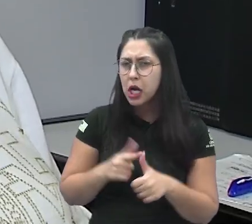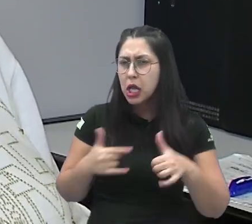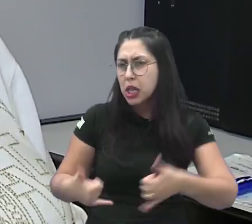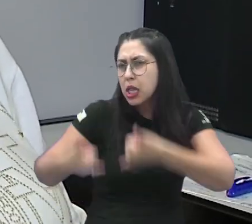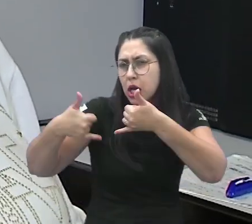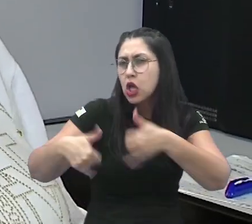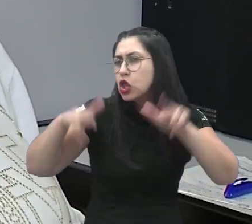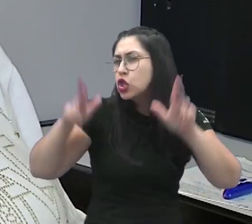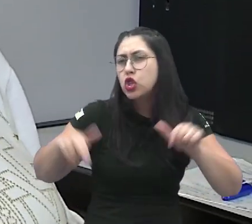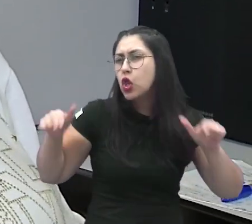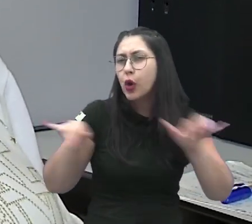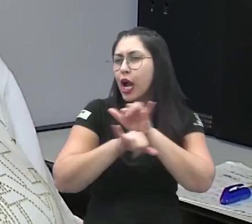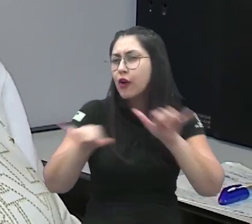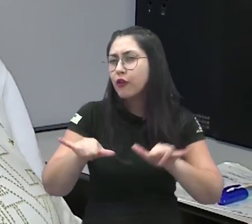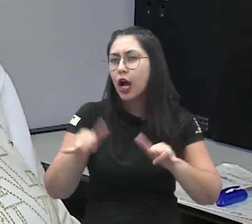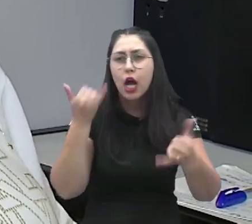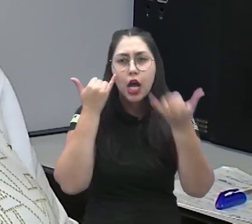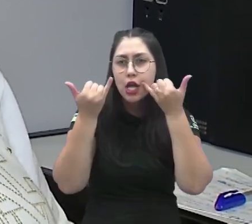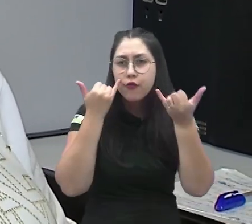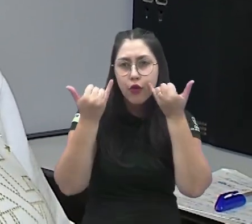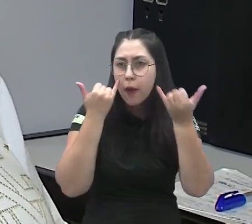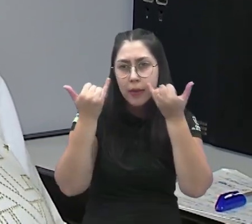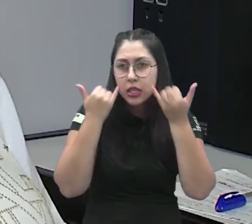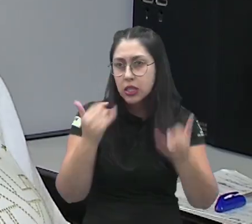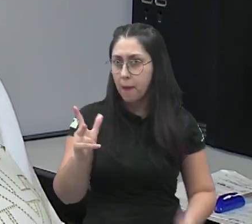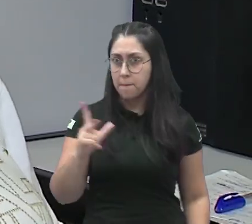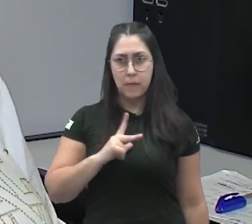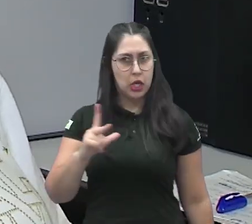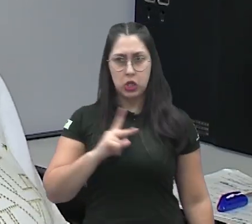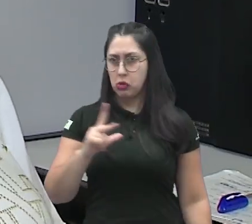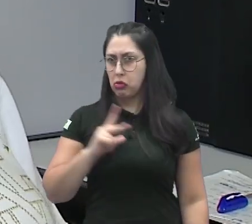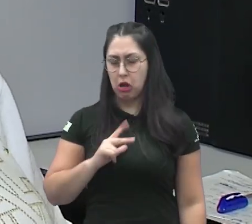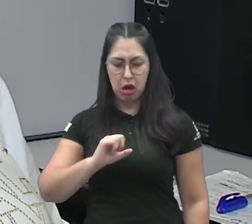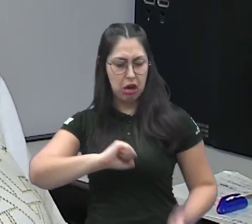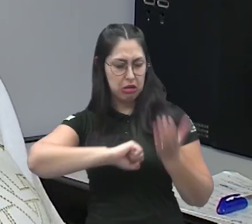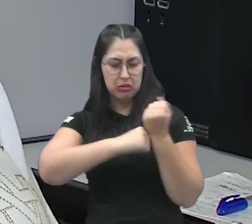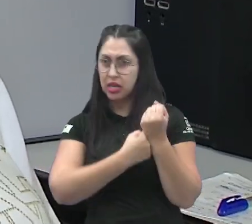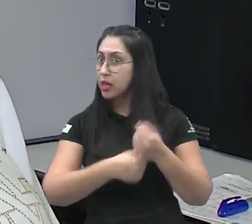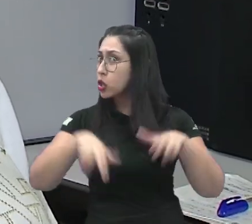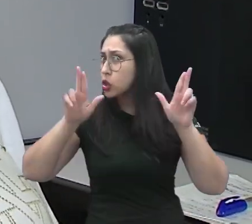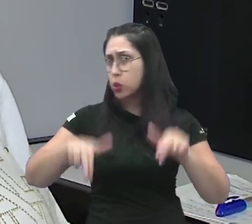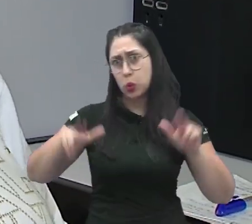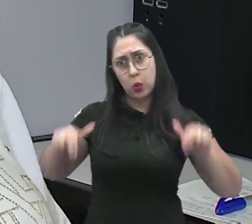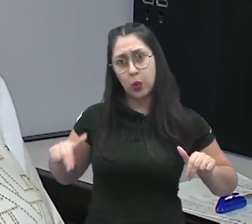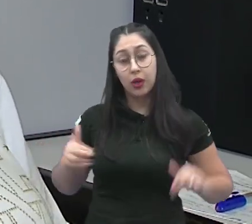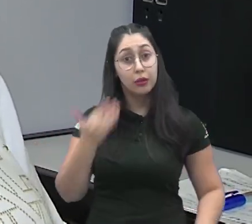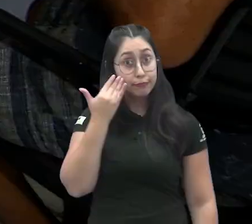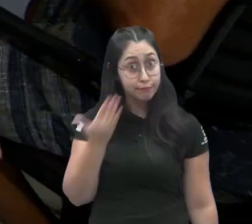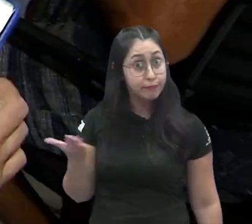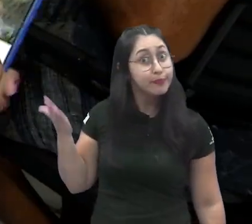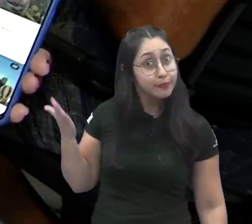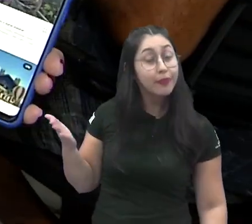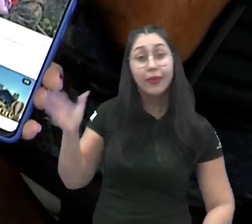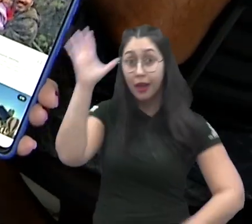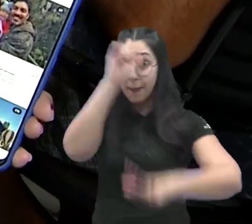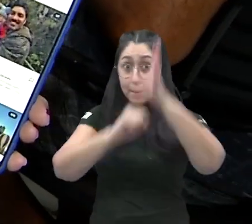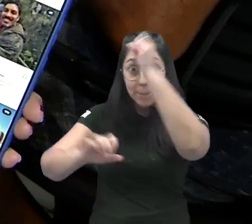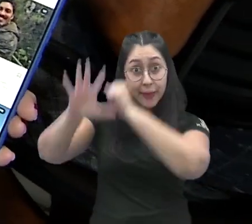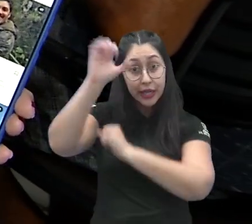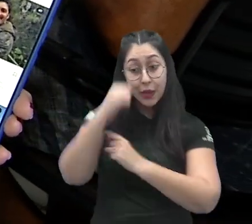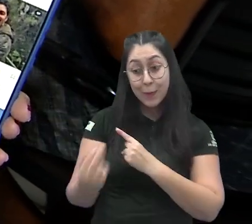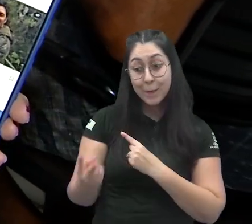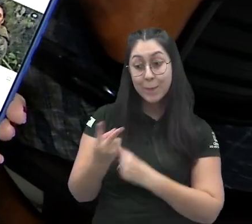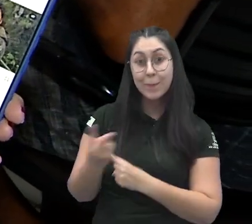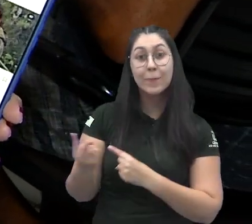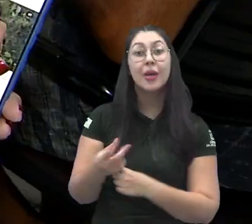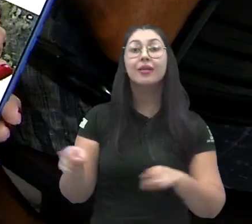quando você atender qualquer ligação, nunca passar dados pessoais ou digitar número de conta, de senha, nada disso. E a Dona Maria, além